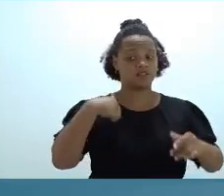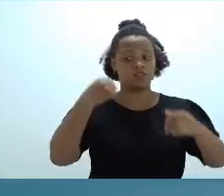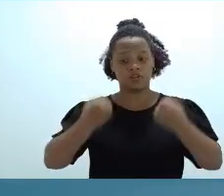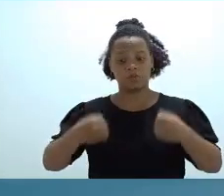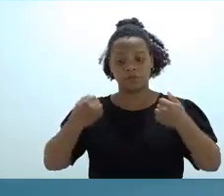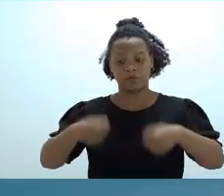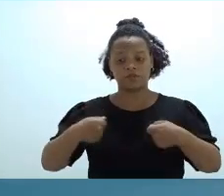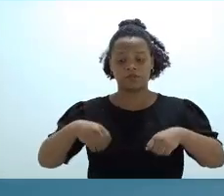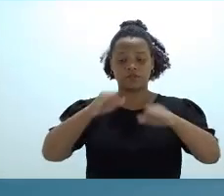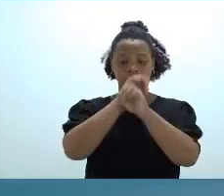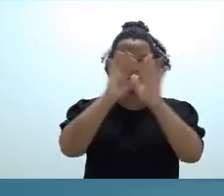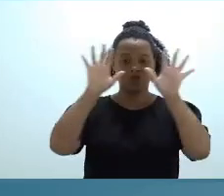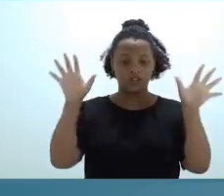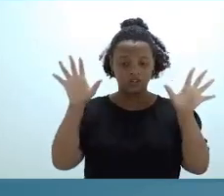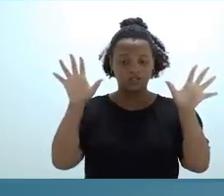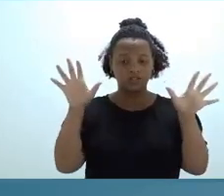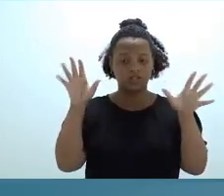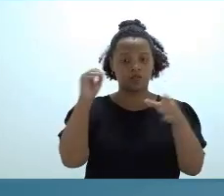perfeito. Por gentileza.